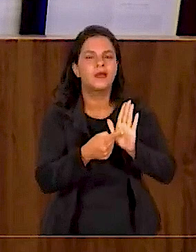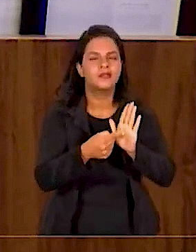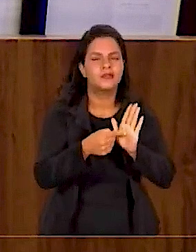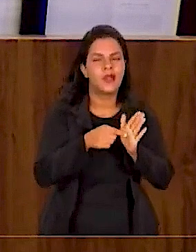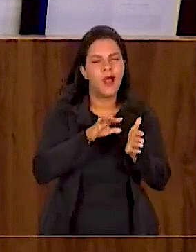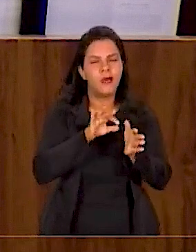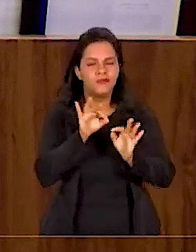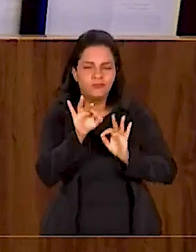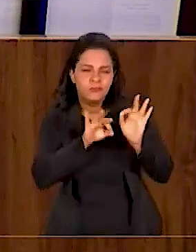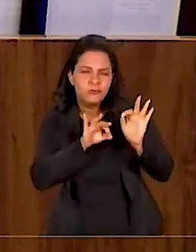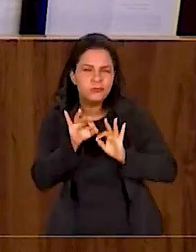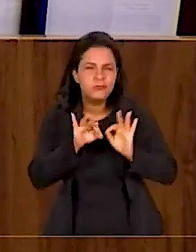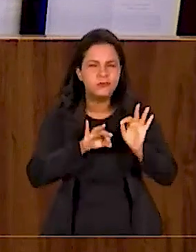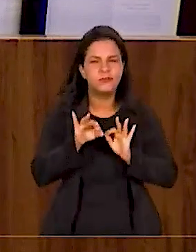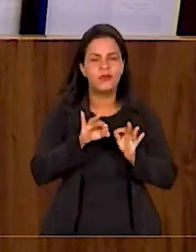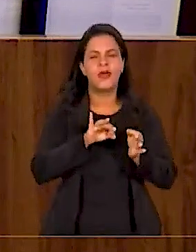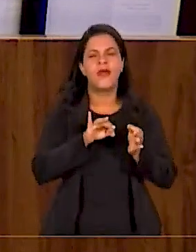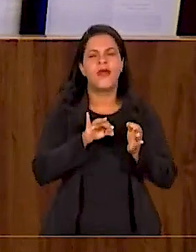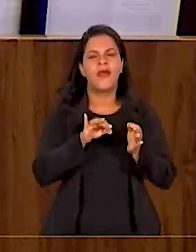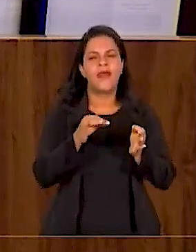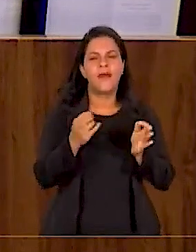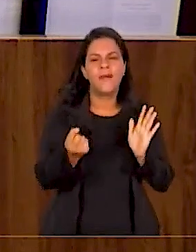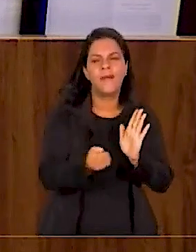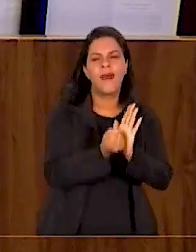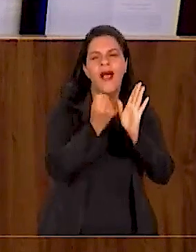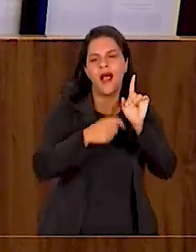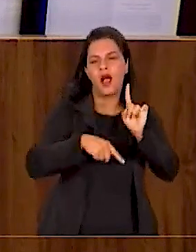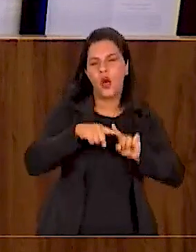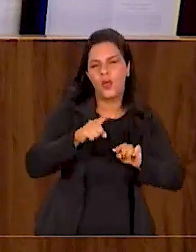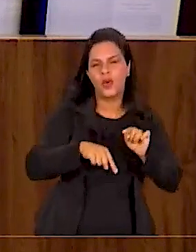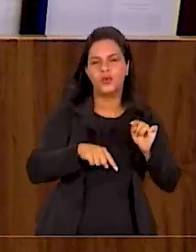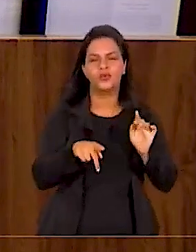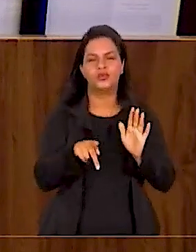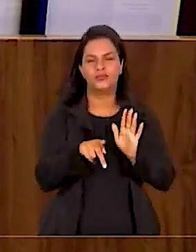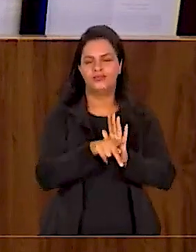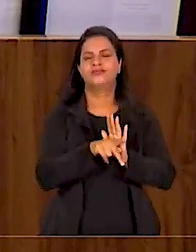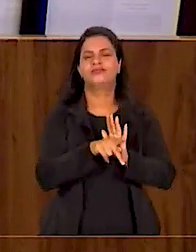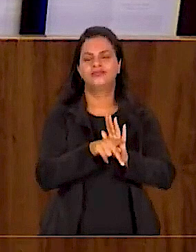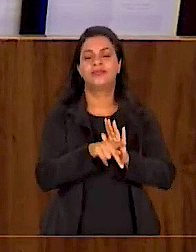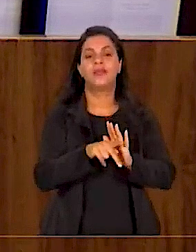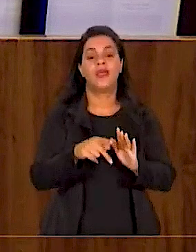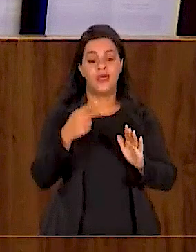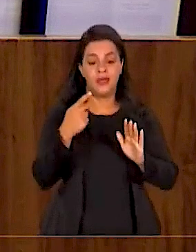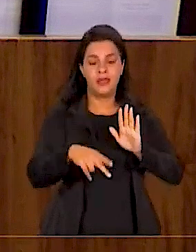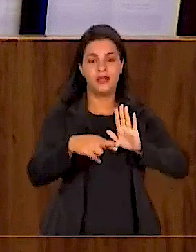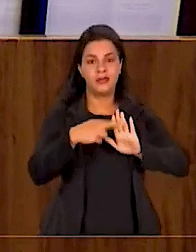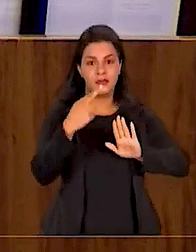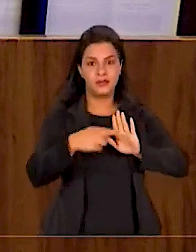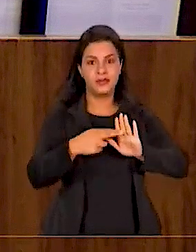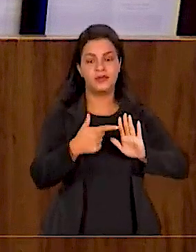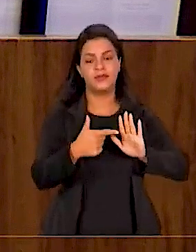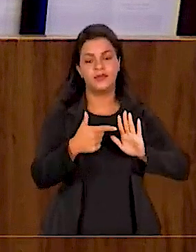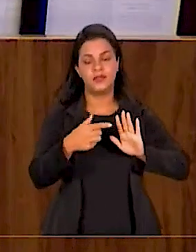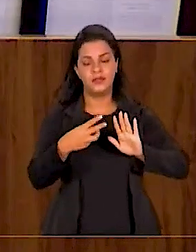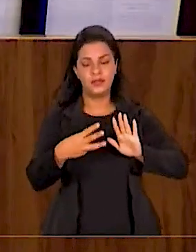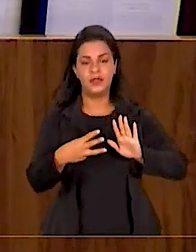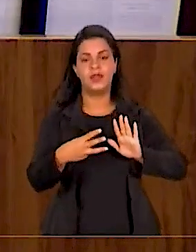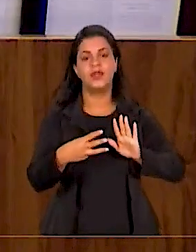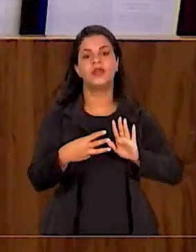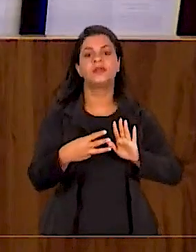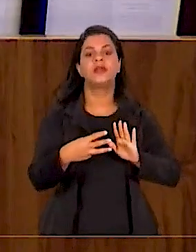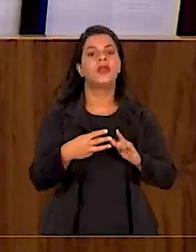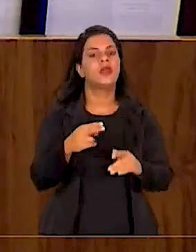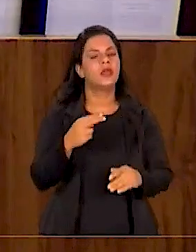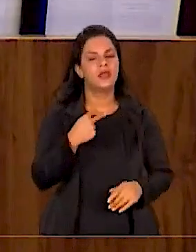proibição de marcas nas propagandas eleitorais e se estenderia também para o nome de urna dos candidatos. O relator da matéria, ministro